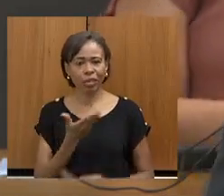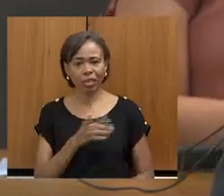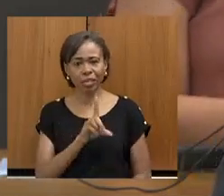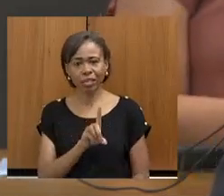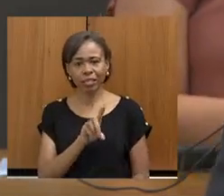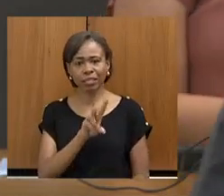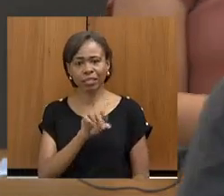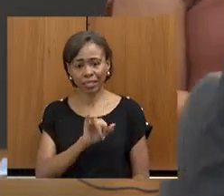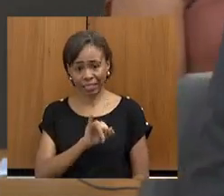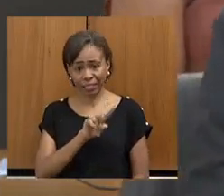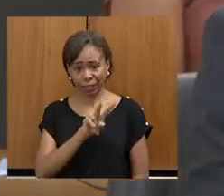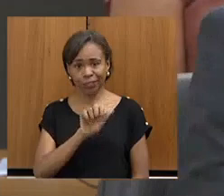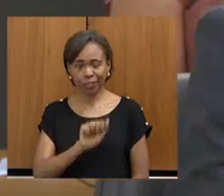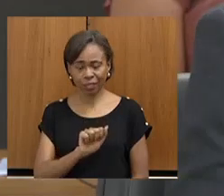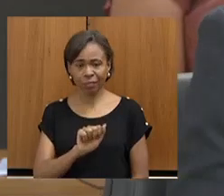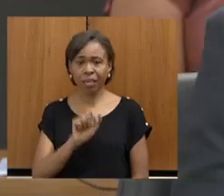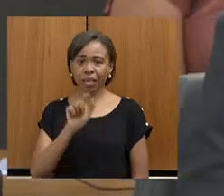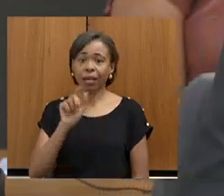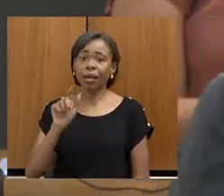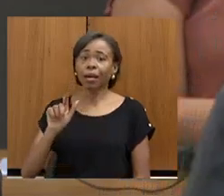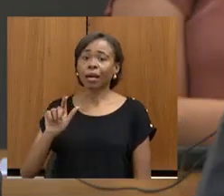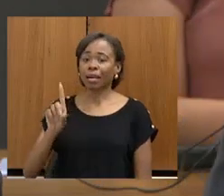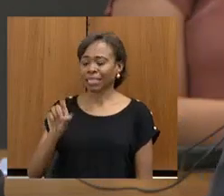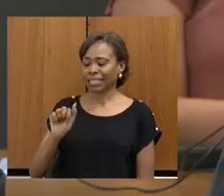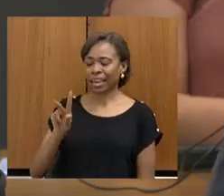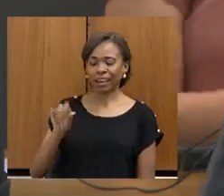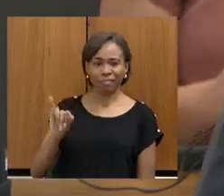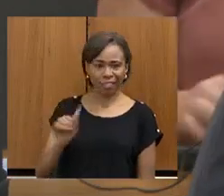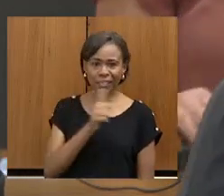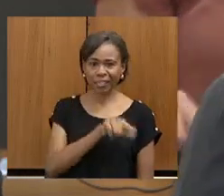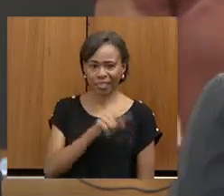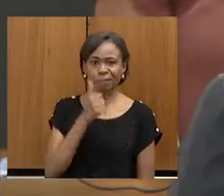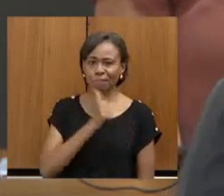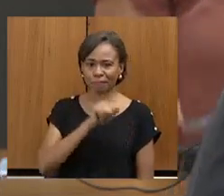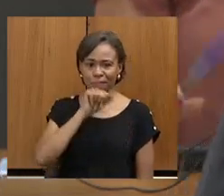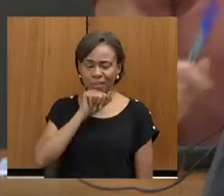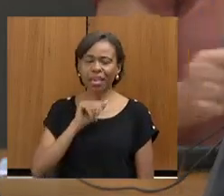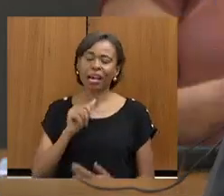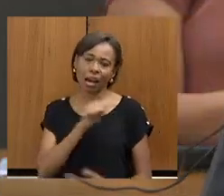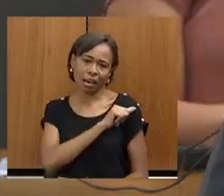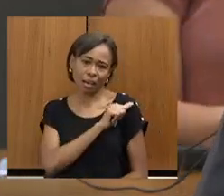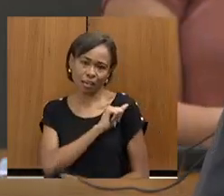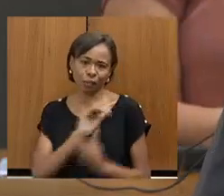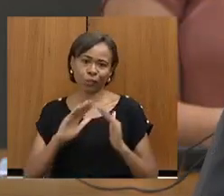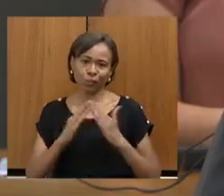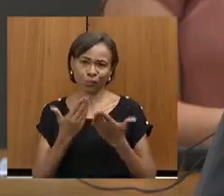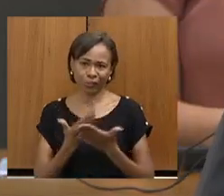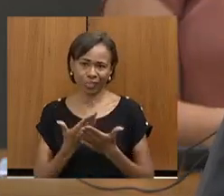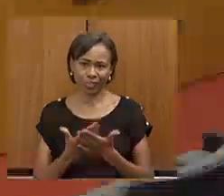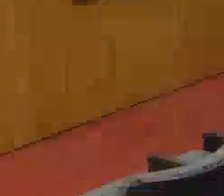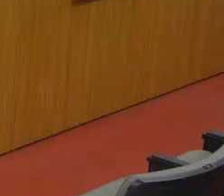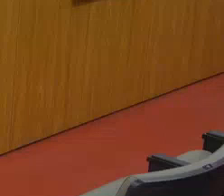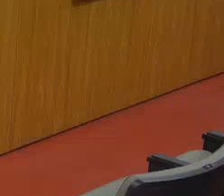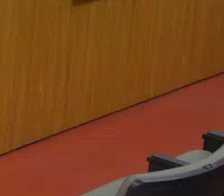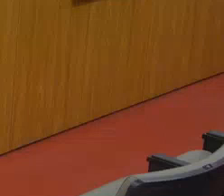diva Pimenta Magalhães, mãe do Davi, também aluno do Colégio São Tomás de Aquino.